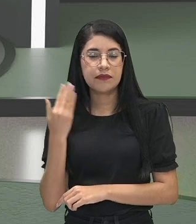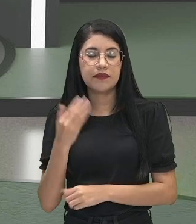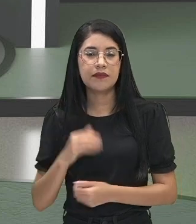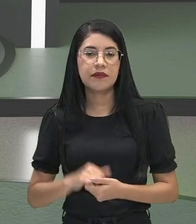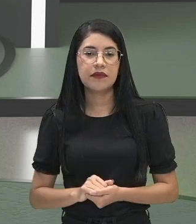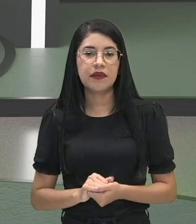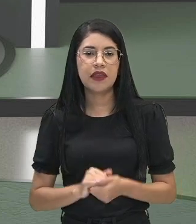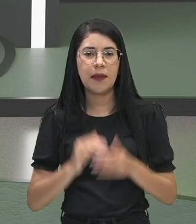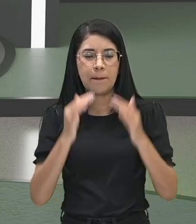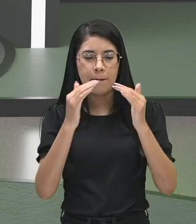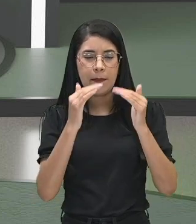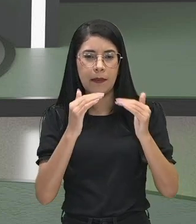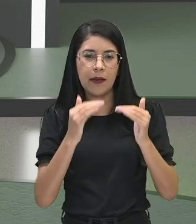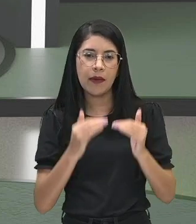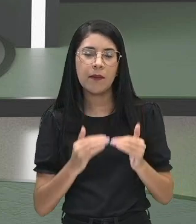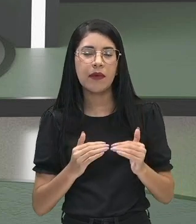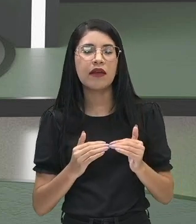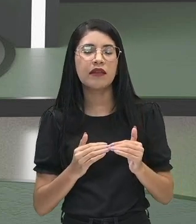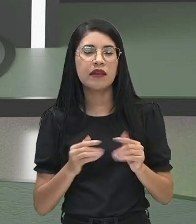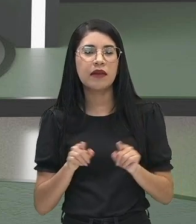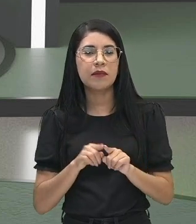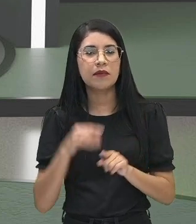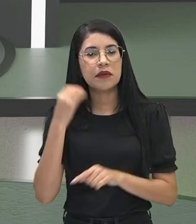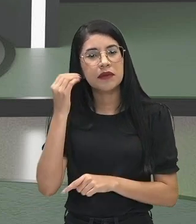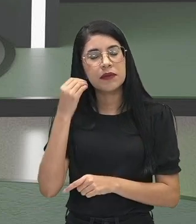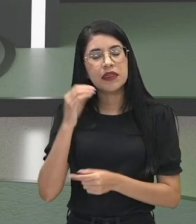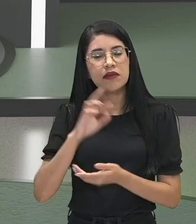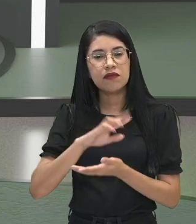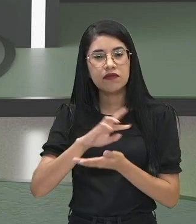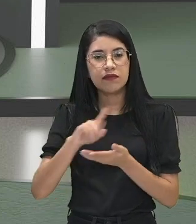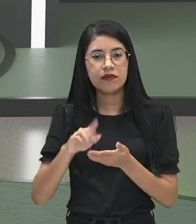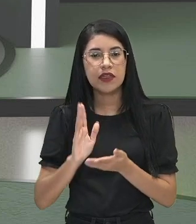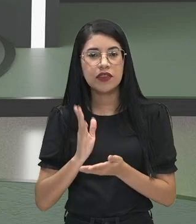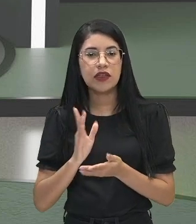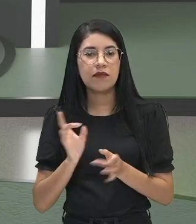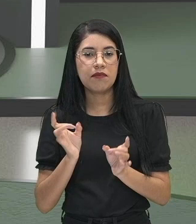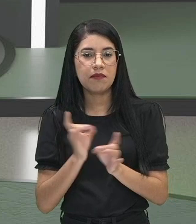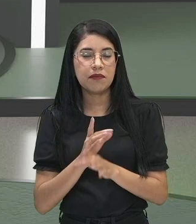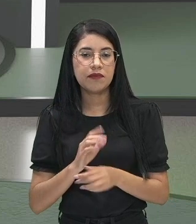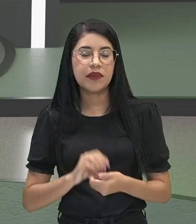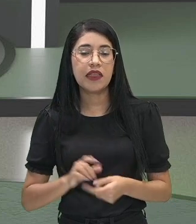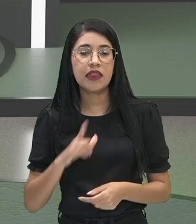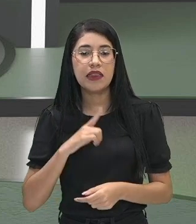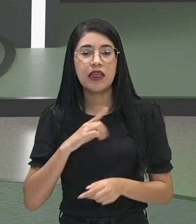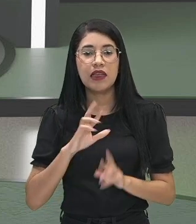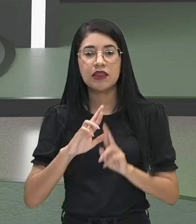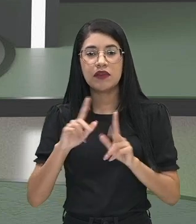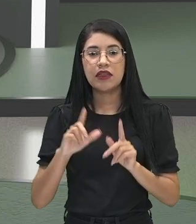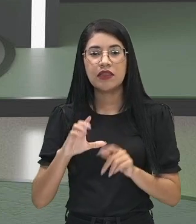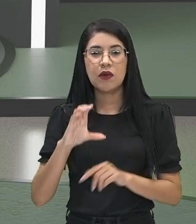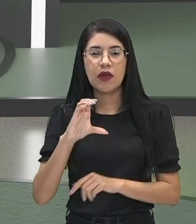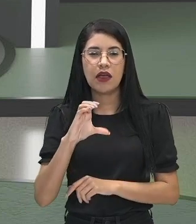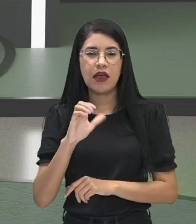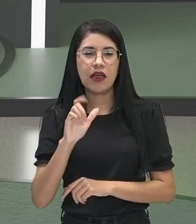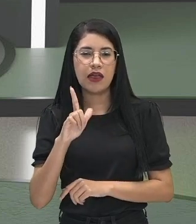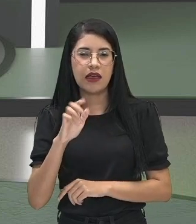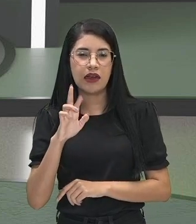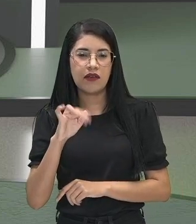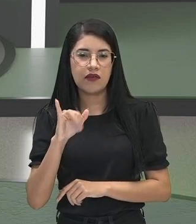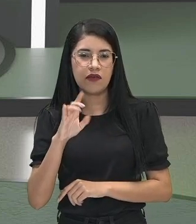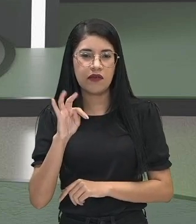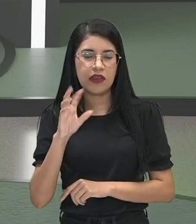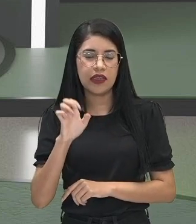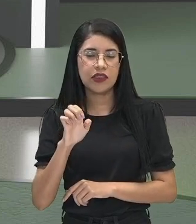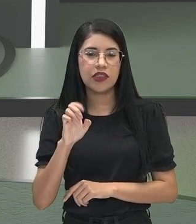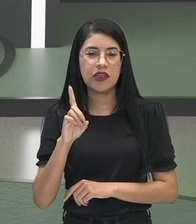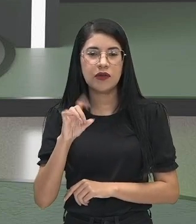mesma forma, todos ali. Tudo bem? Claro, a gente tem aqui uma diferença entre carbono grafite e carbono diamante, que o carbono